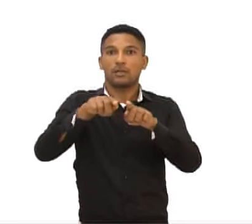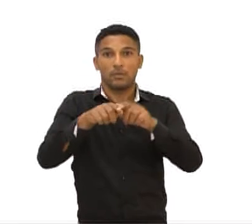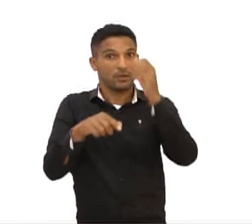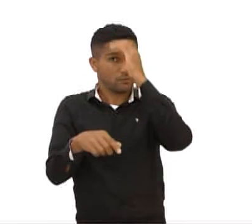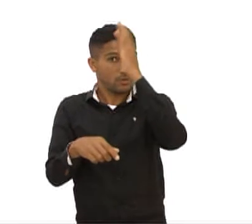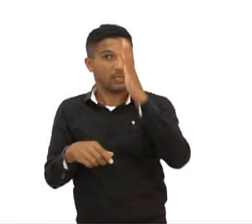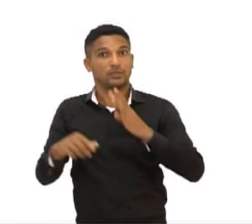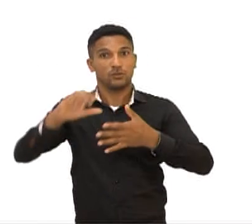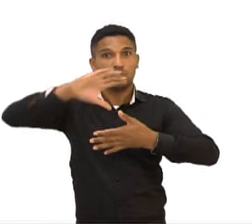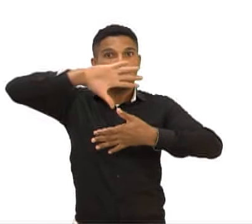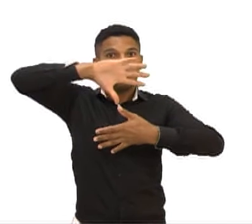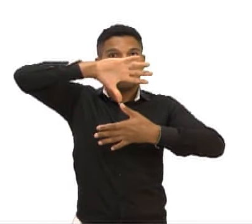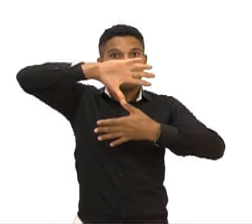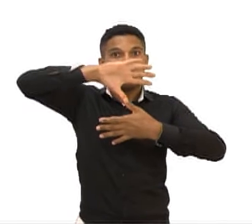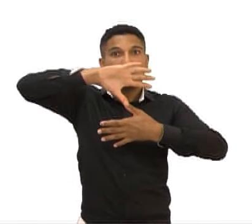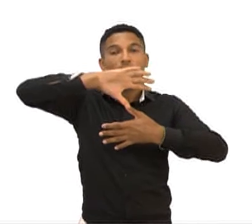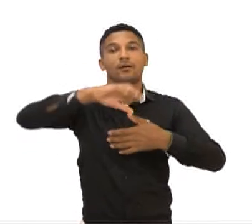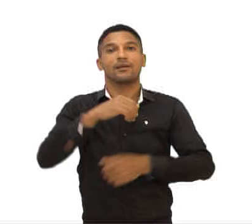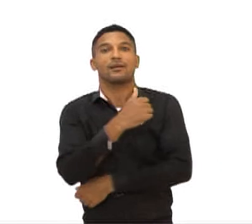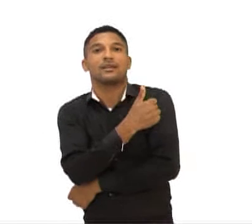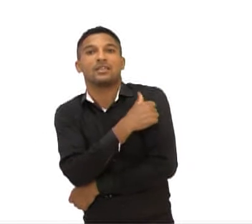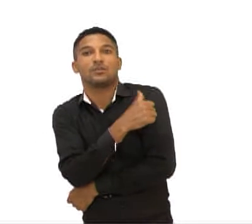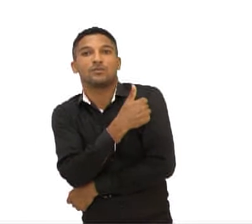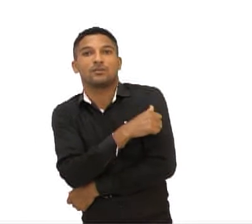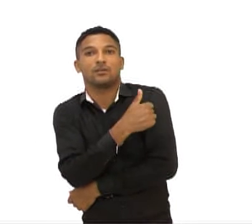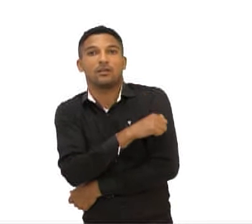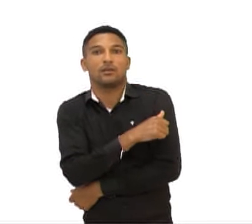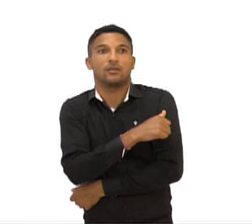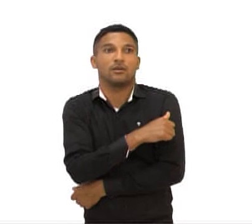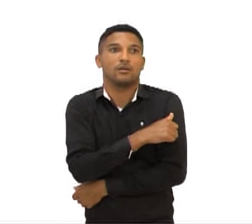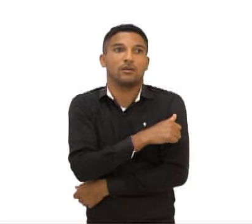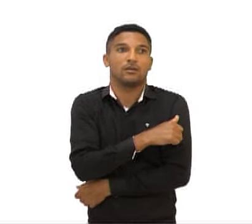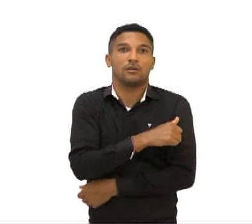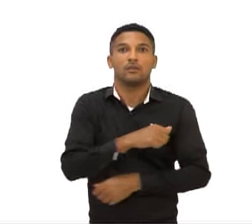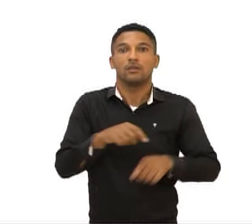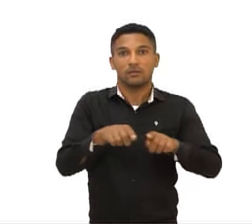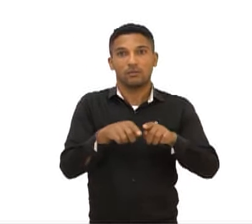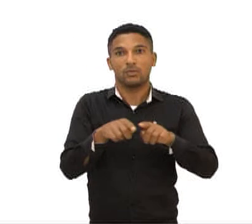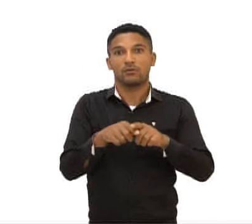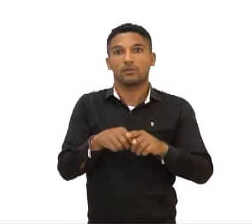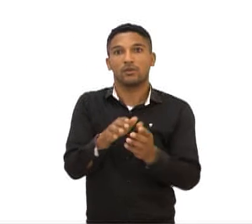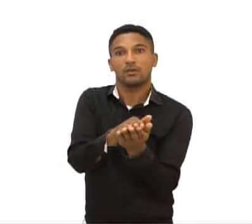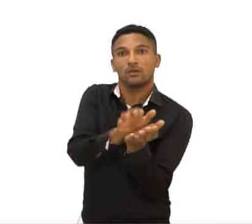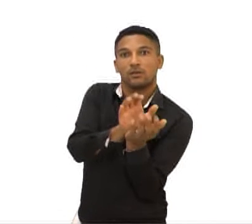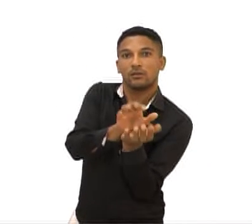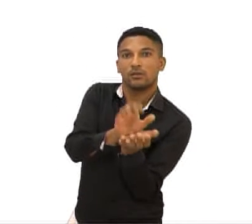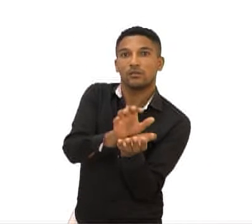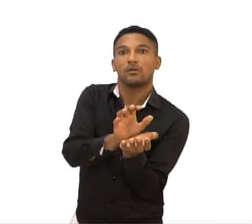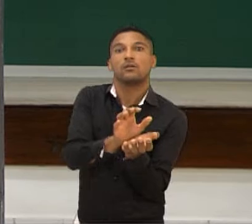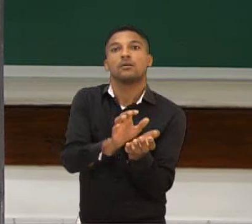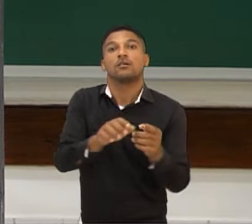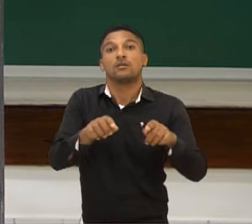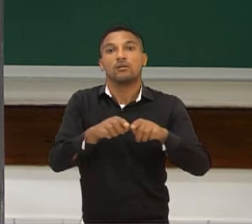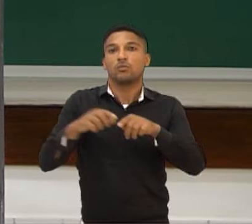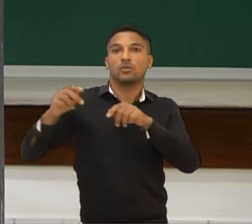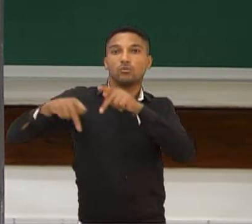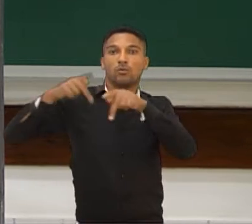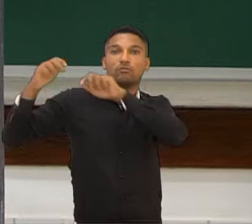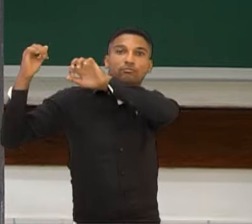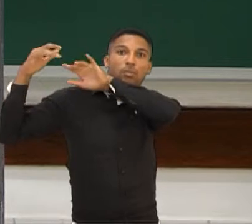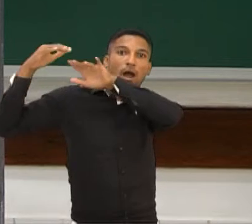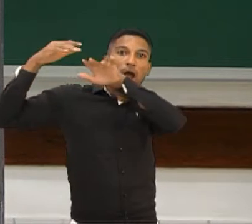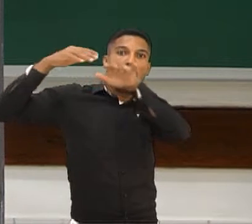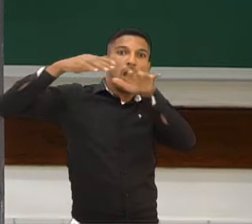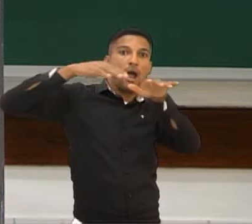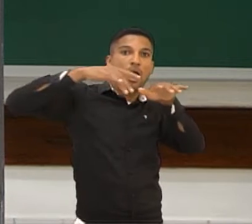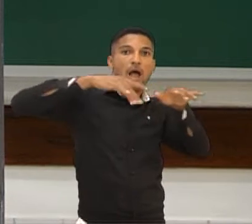do Brasil também, para o Rio de Janeiro, eles vão ir para regiões de Salvador. E nós vamos ver, então,